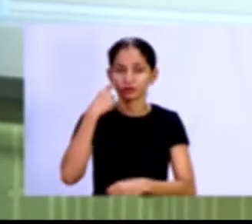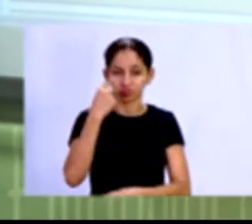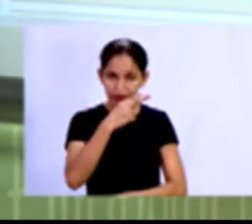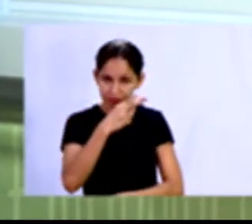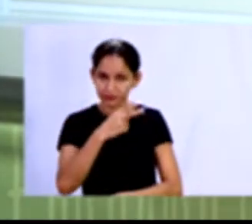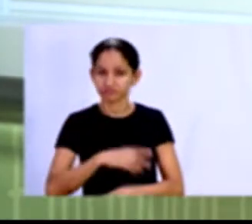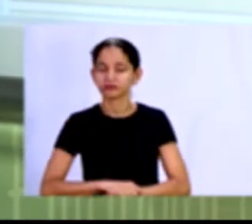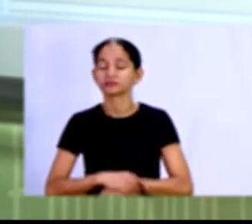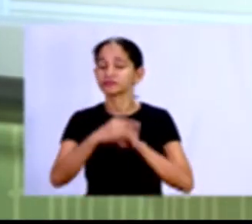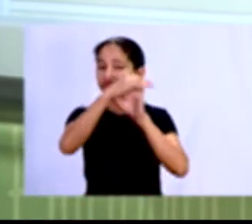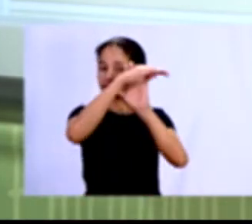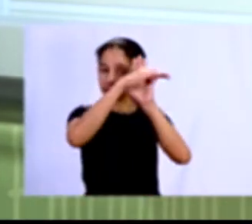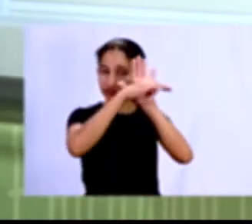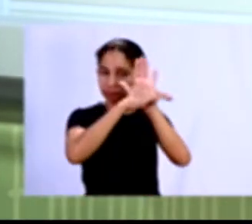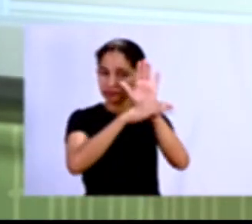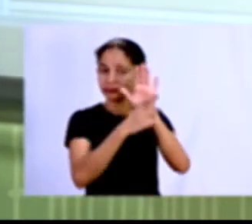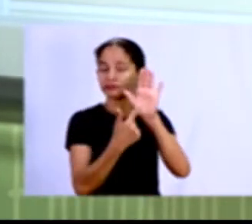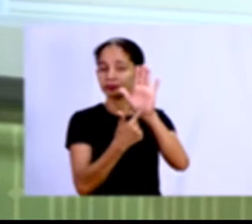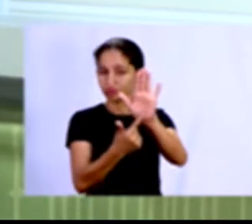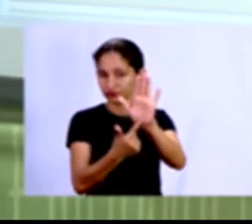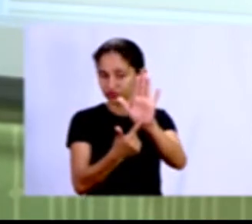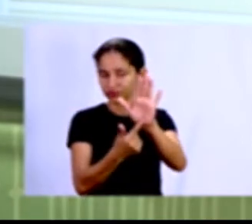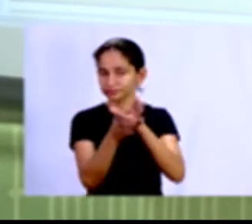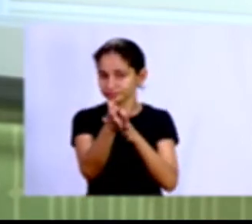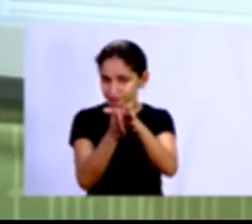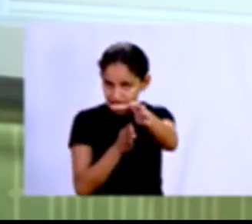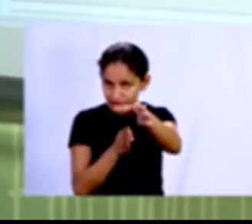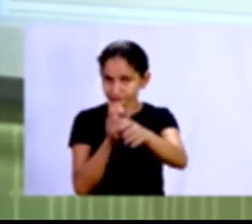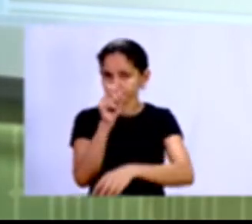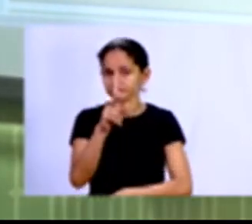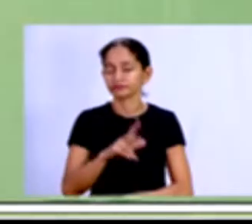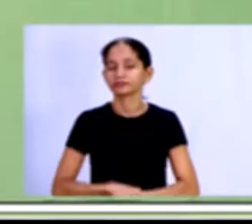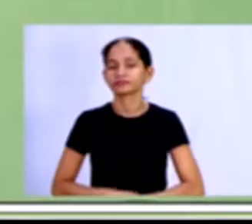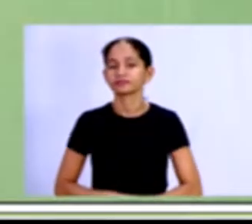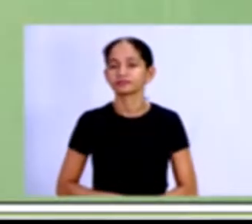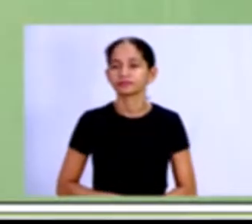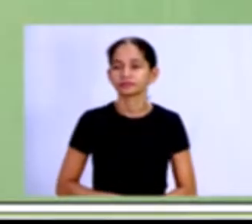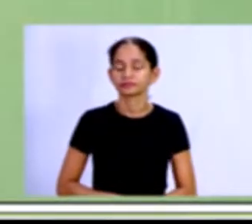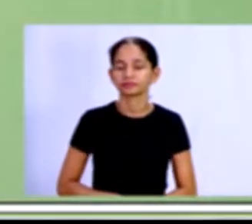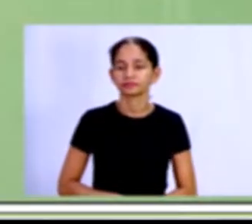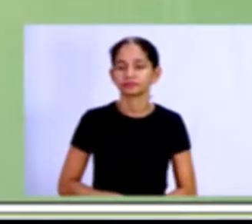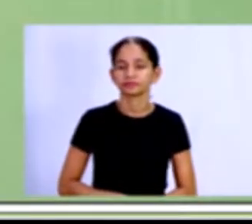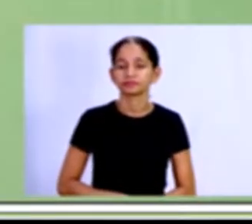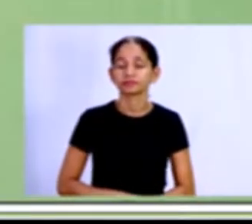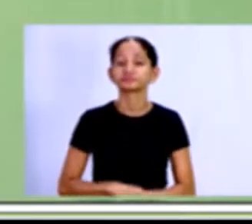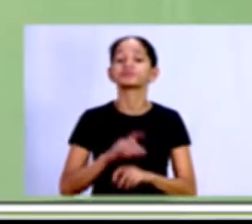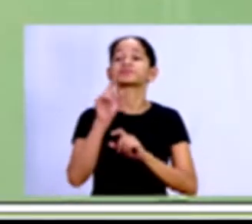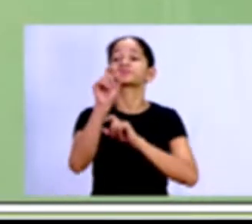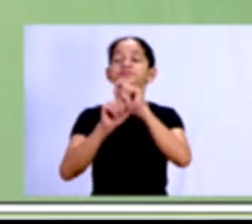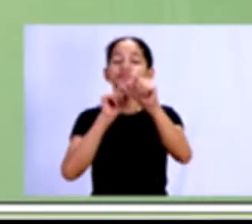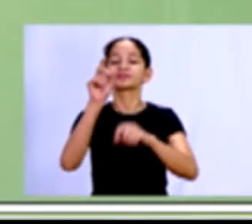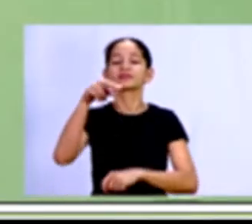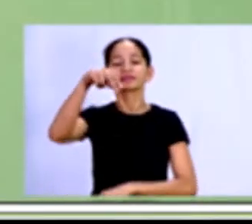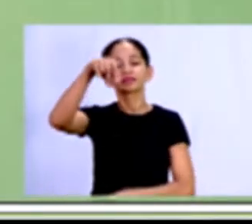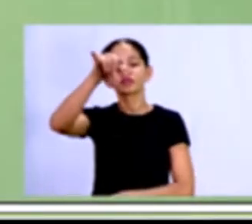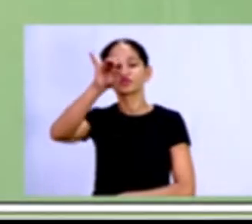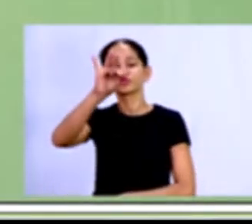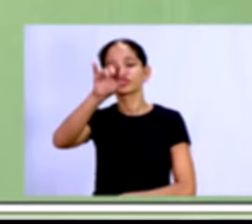essas netiquetas. Nós queremos deixar essa recomendação para você, tá certo? As netiquetas, elas